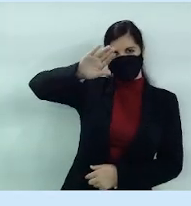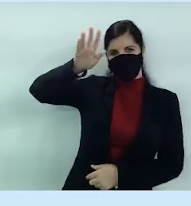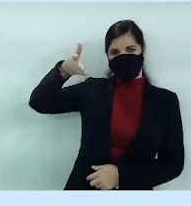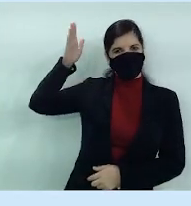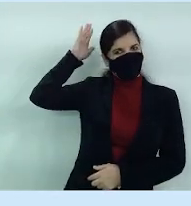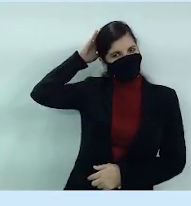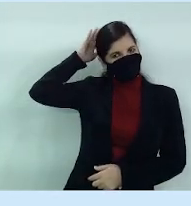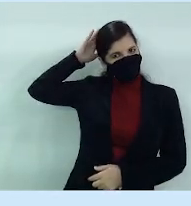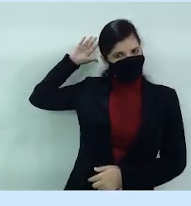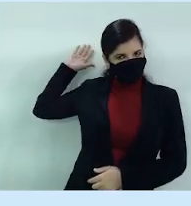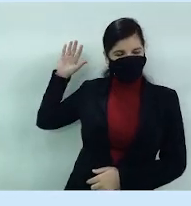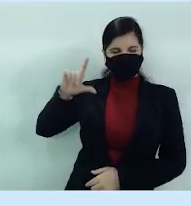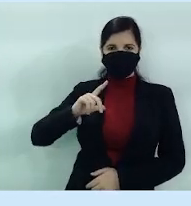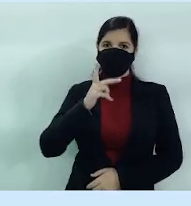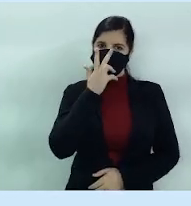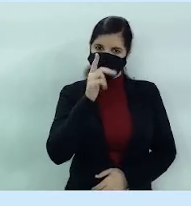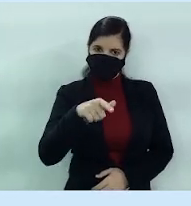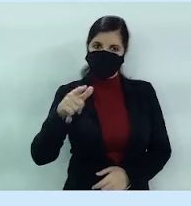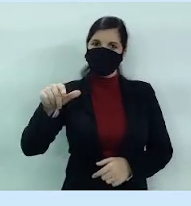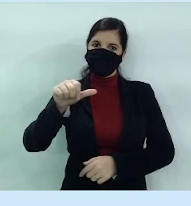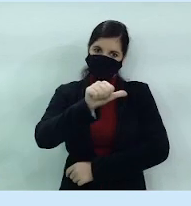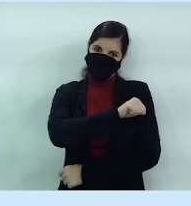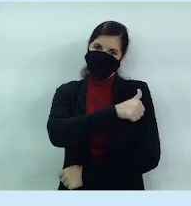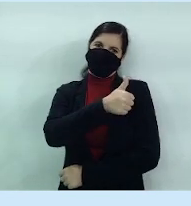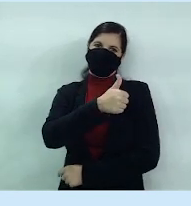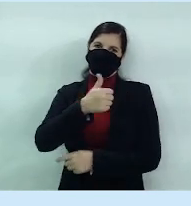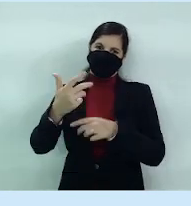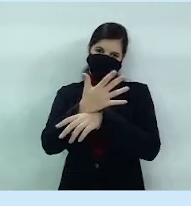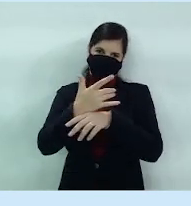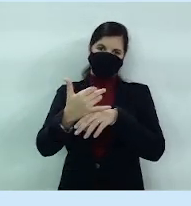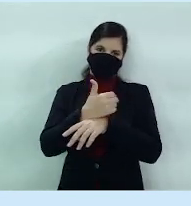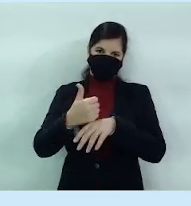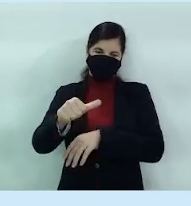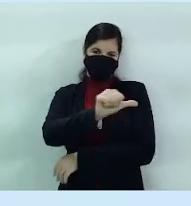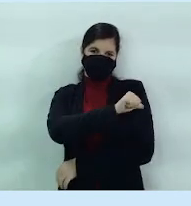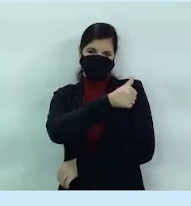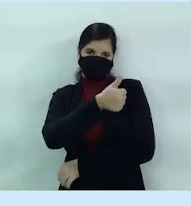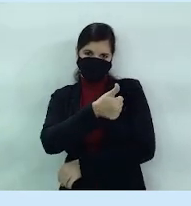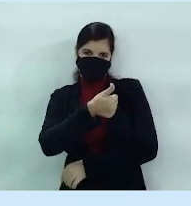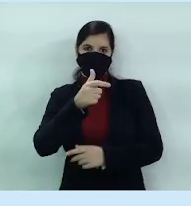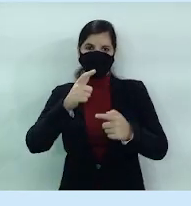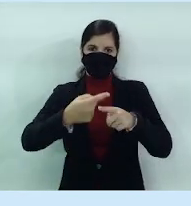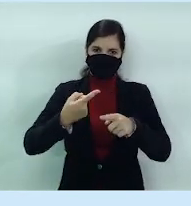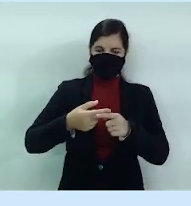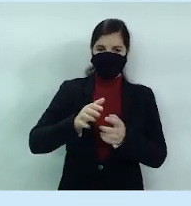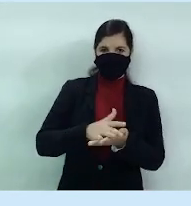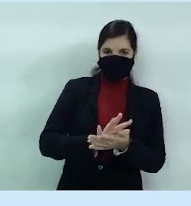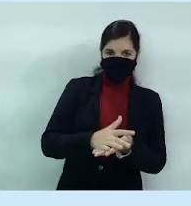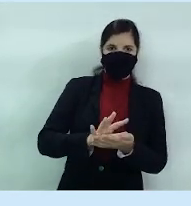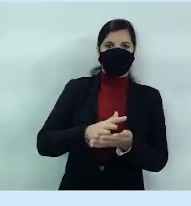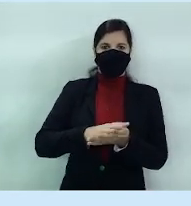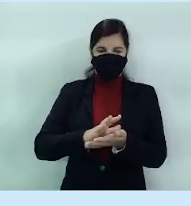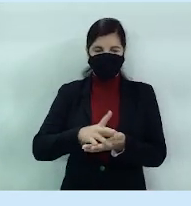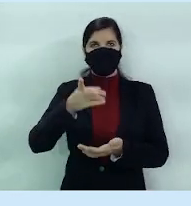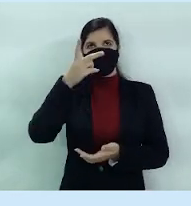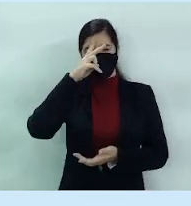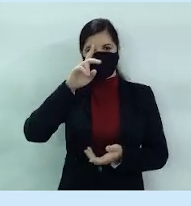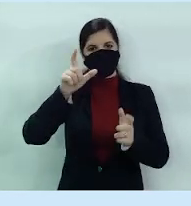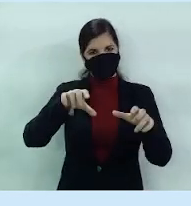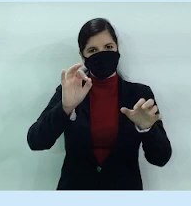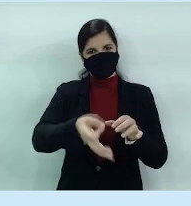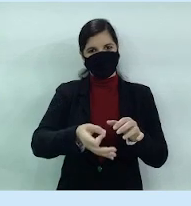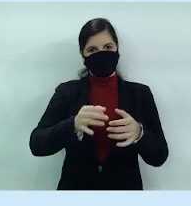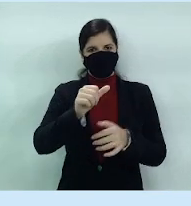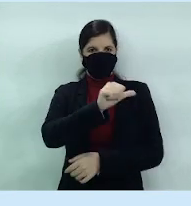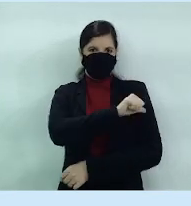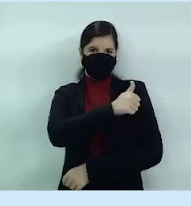fundo? Bom, lembra muito a cidade do Rio de Janeiro, né? Então, quando a gente fala de samba, normalmente a gente relembra do Rio de